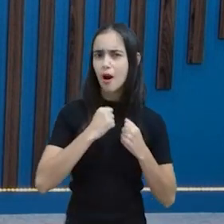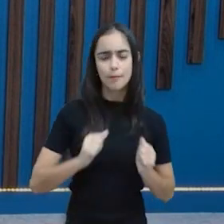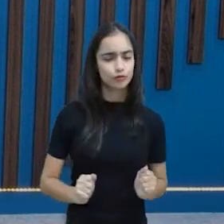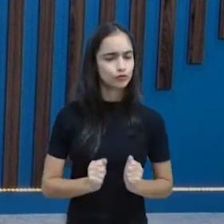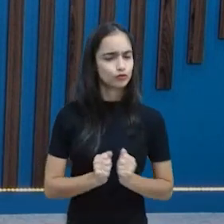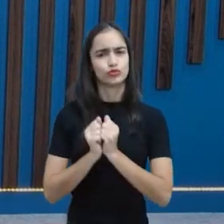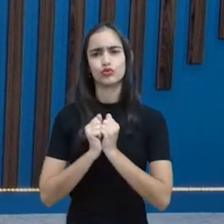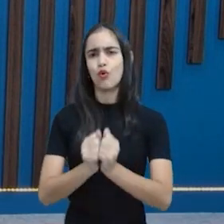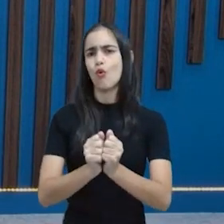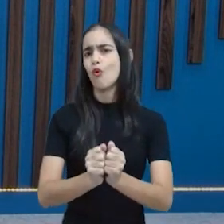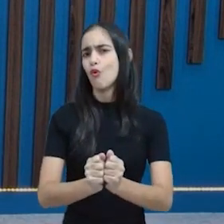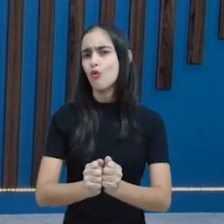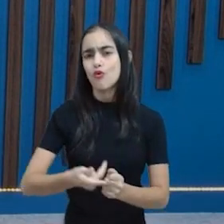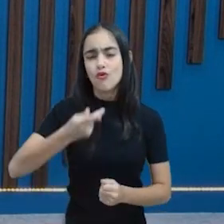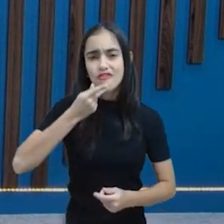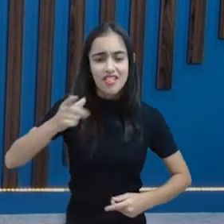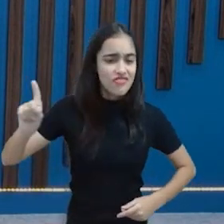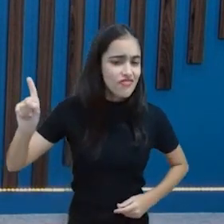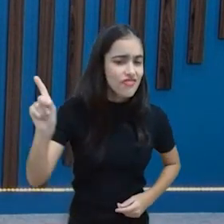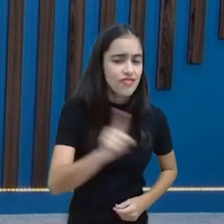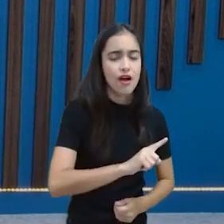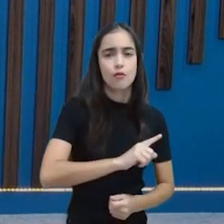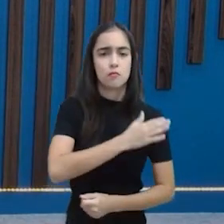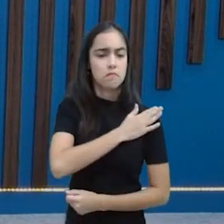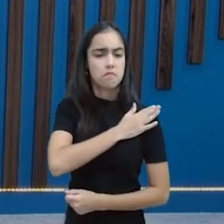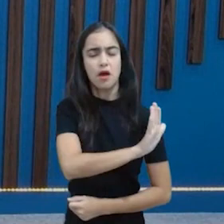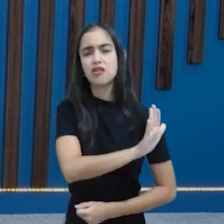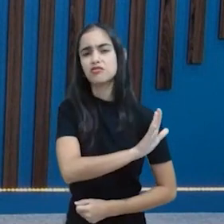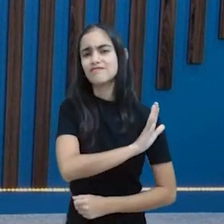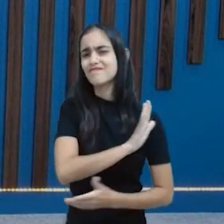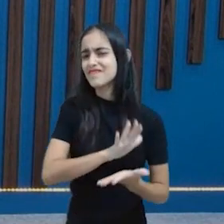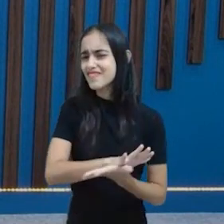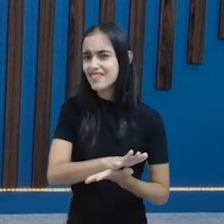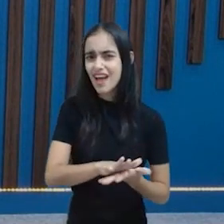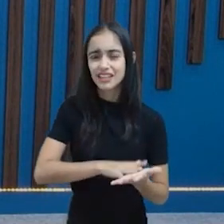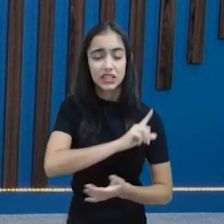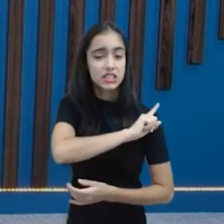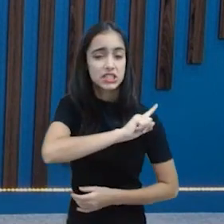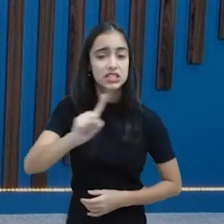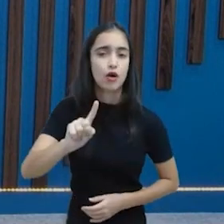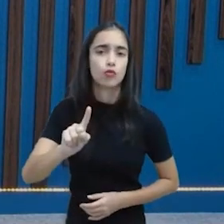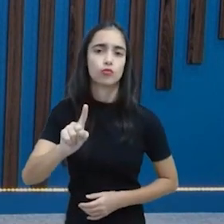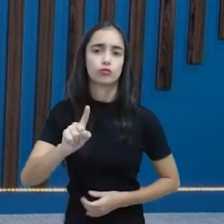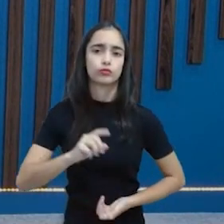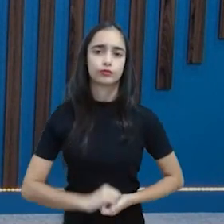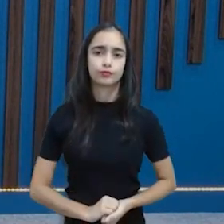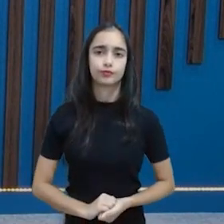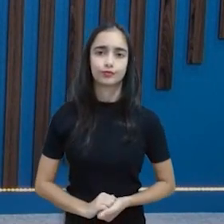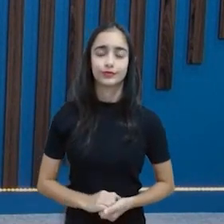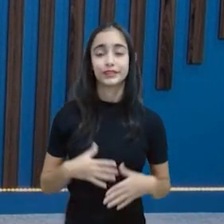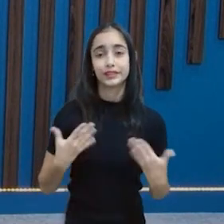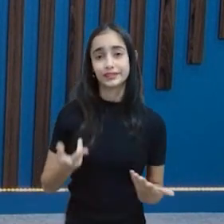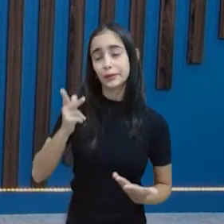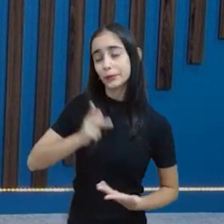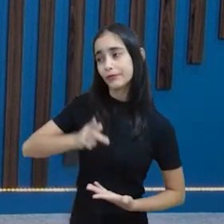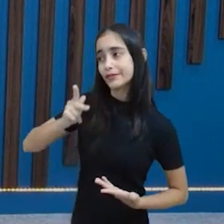Junto aí, diga não ao preconceito, à discriminação racial, certo? Diga não ao racismo. Bom,